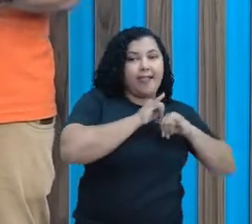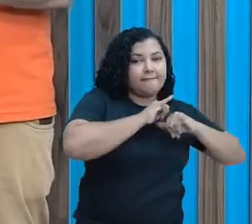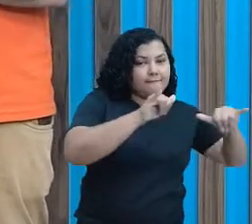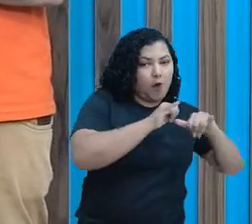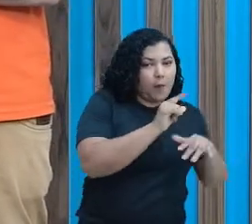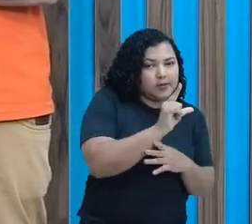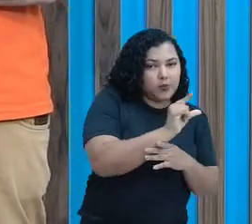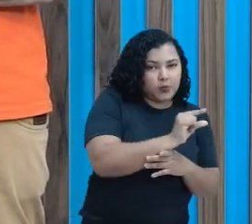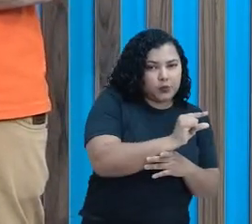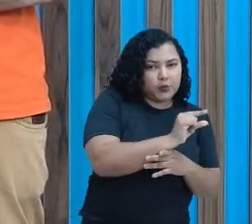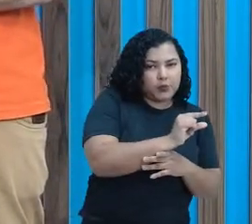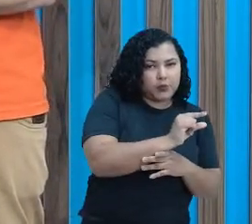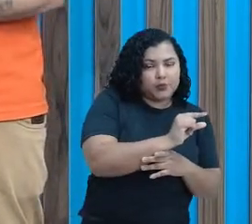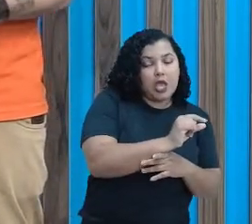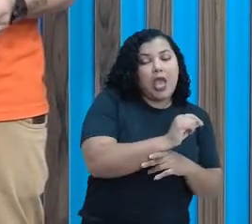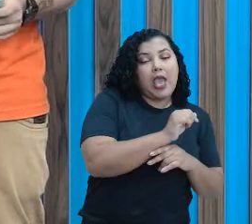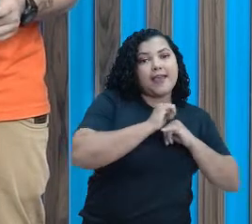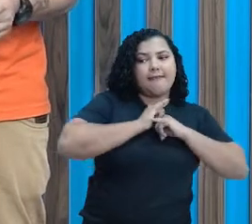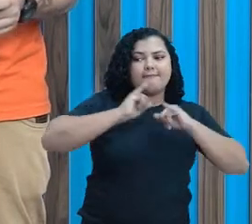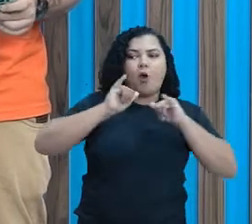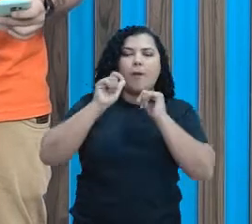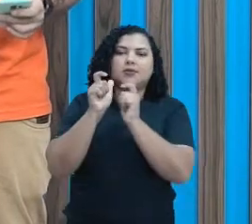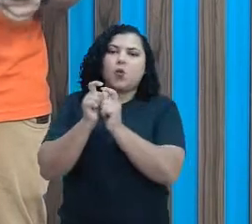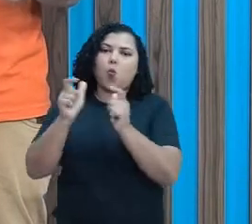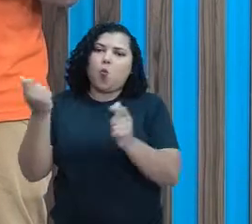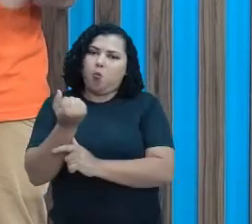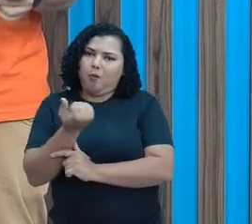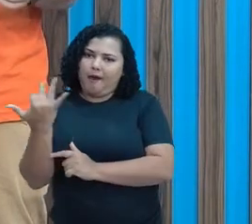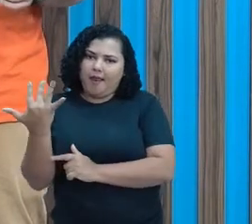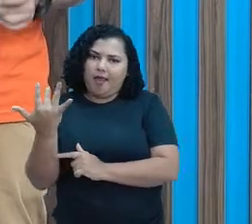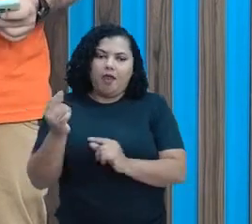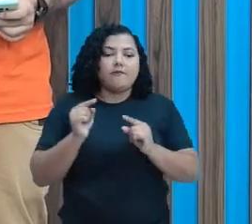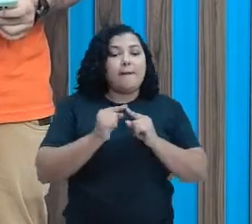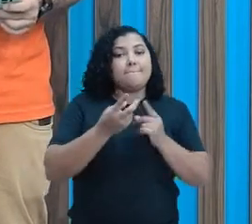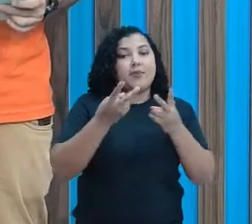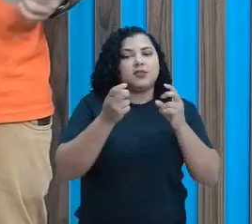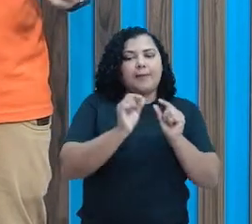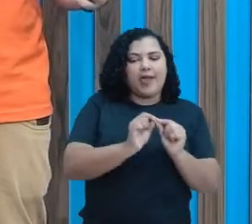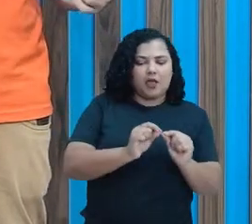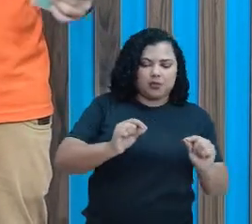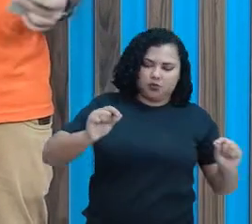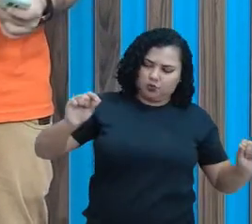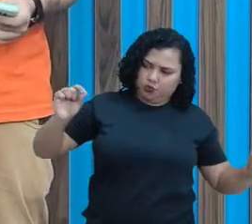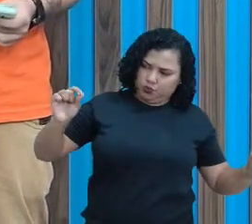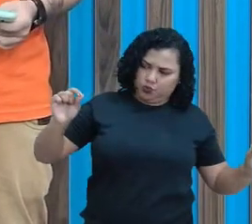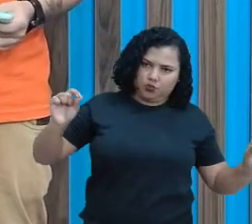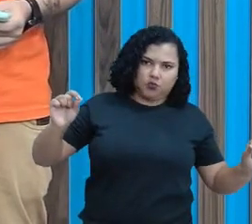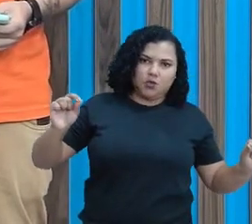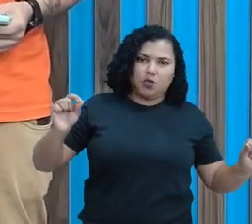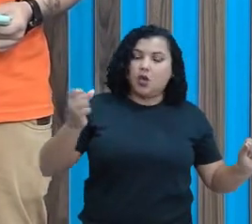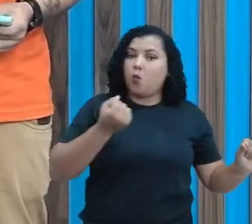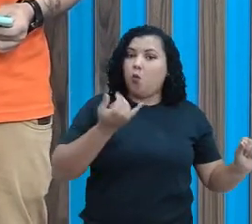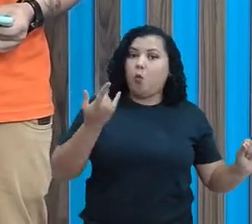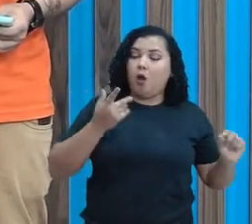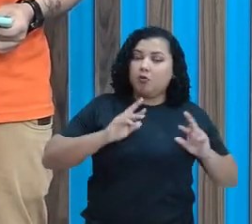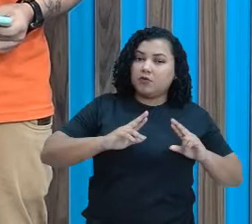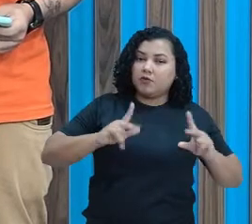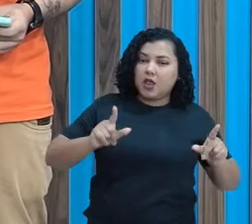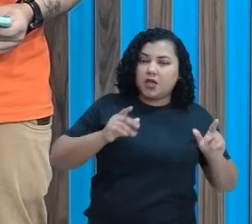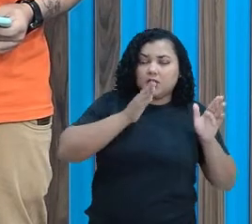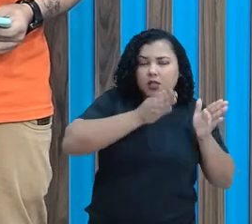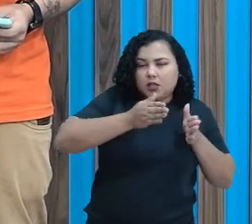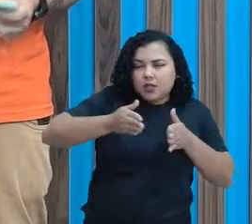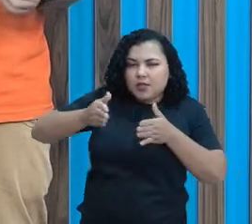informação e a maior informação. Então, ela vai se preocupar logo com essa situação. E você observa que, a partir das medidas